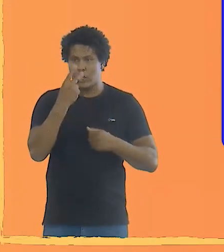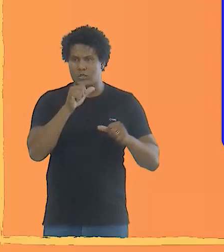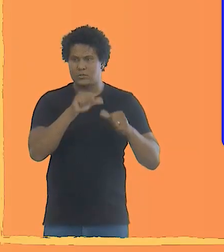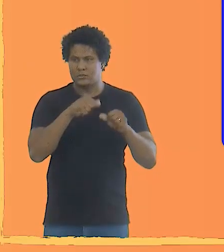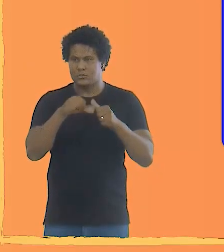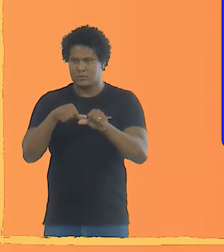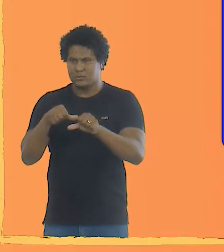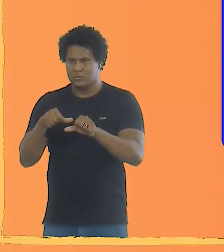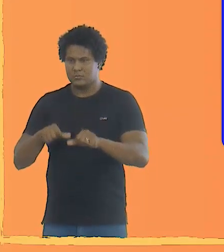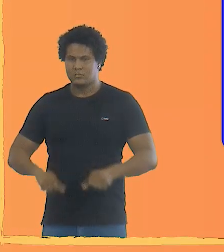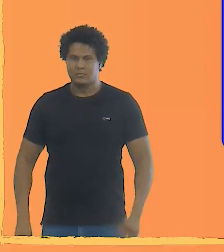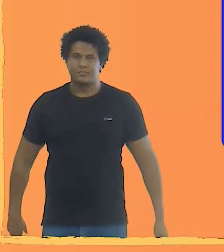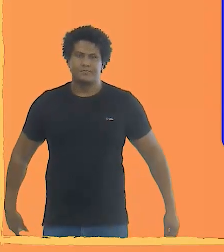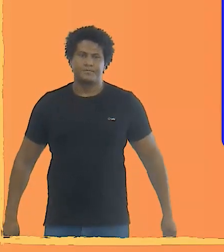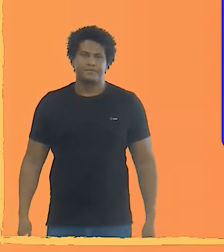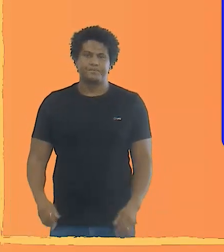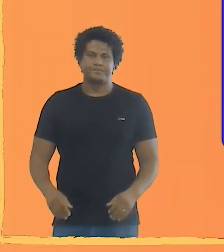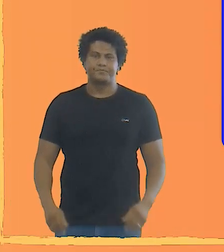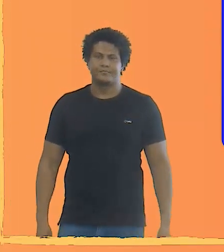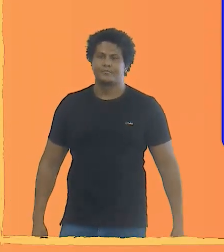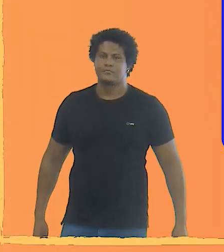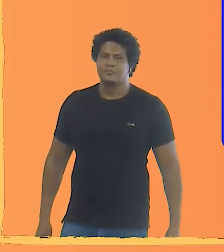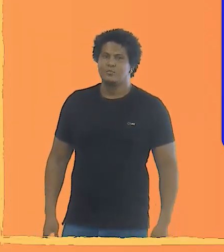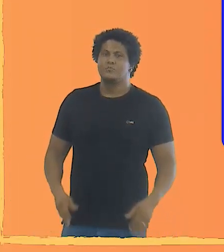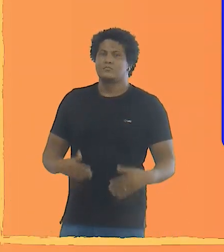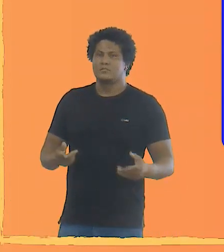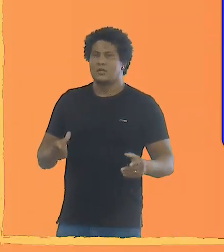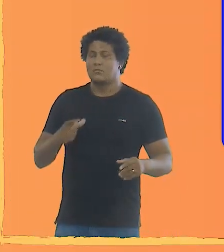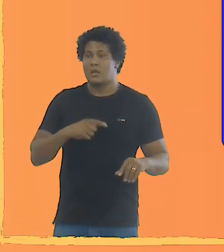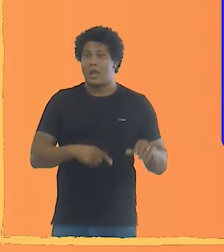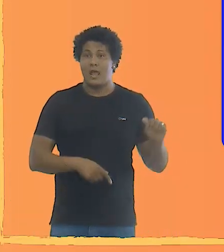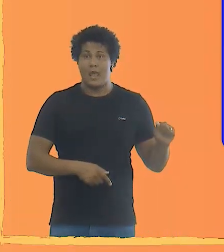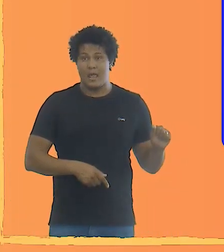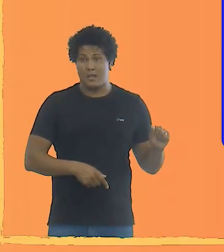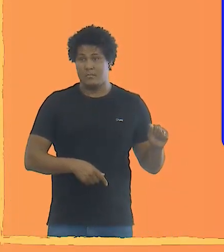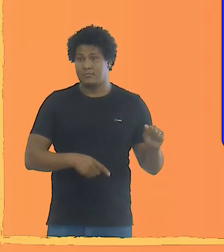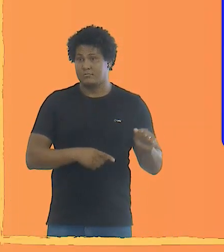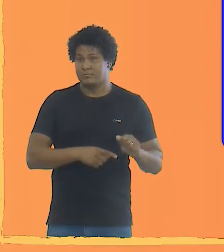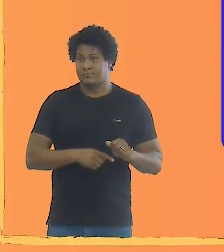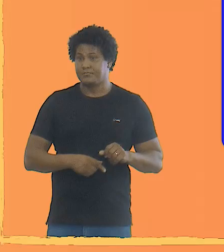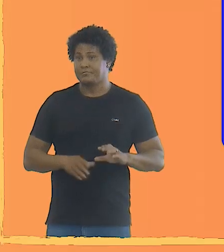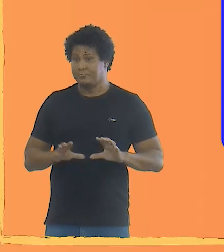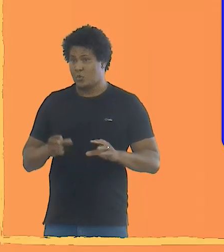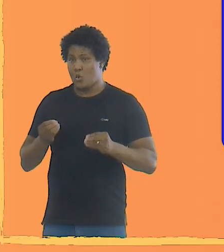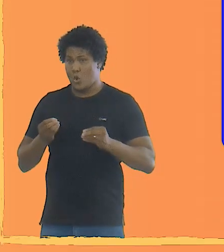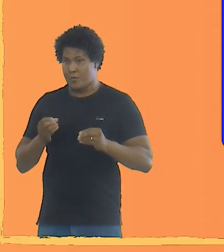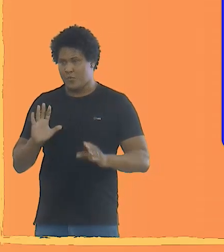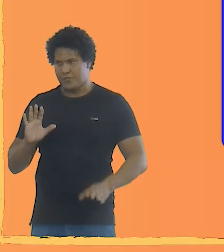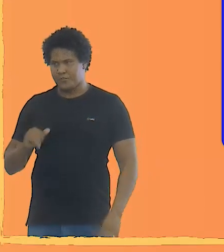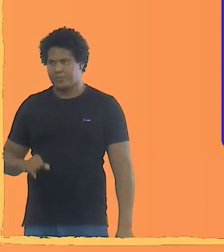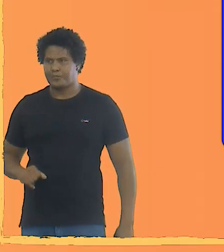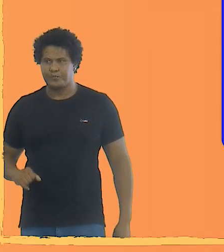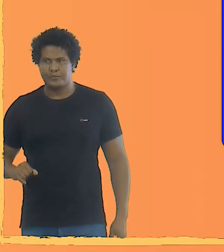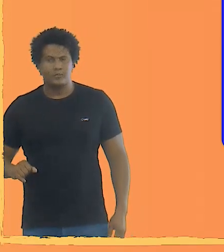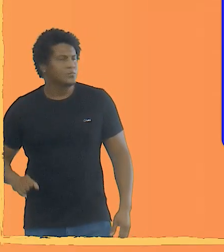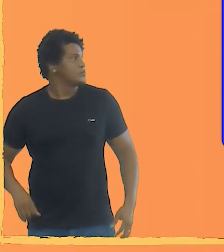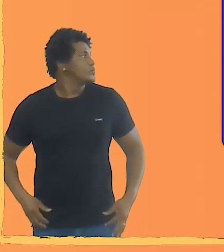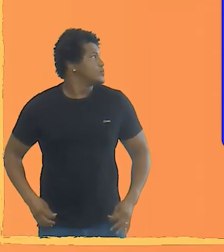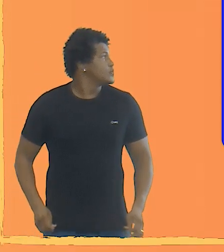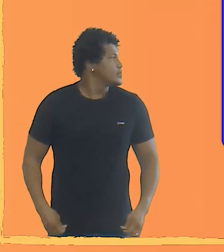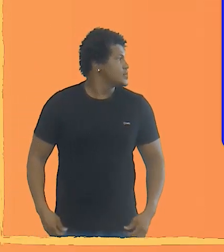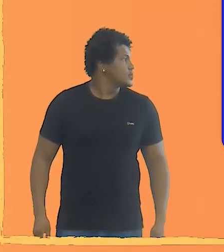trajetos distintos que ele pode fazer? Ele tem que ir do A para o C e tem que usar 2 linhas. Vamos ver aqui a primeira possibilidade.